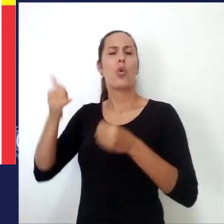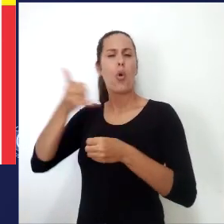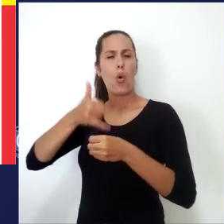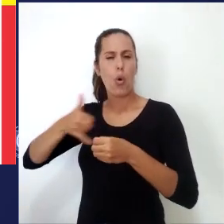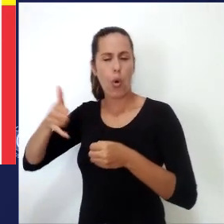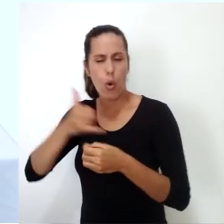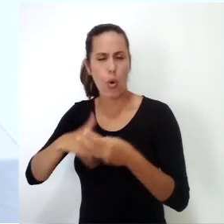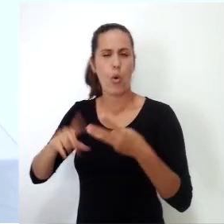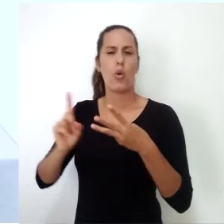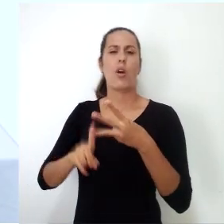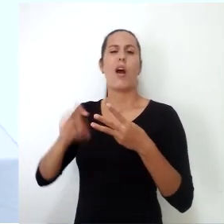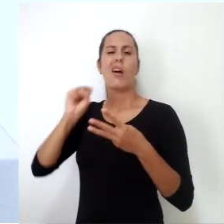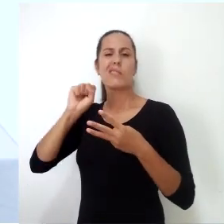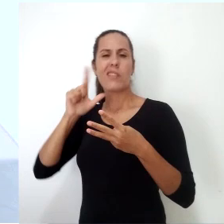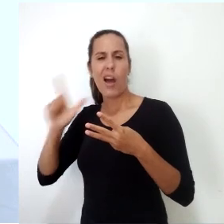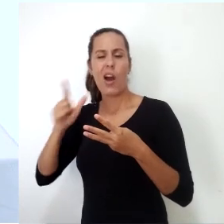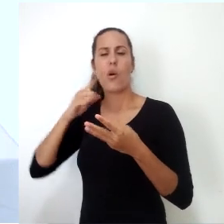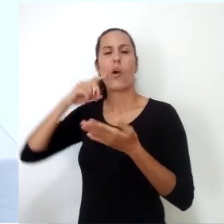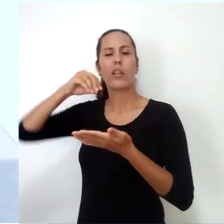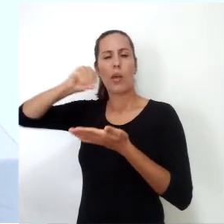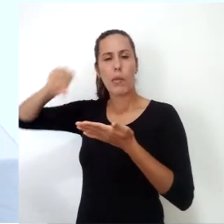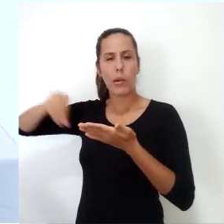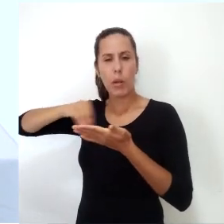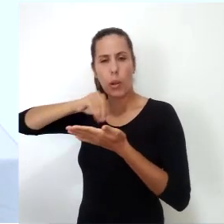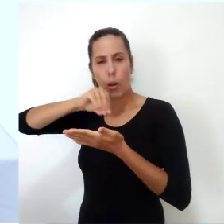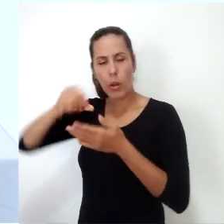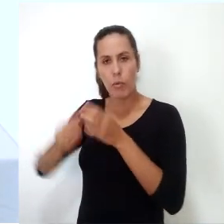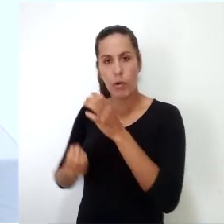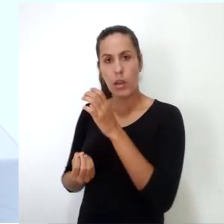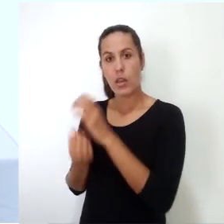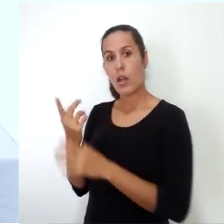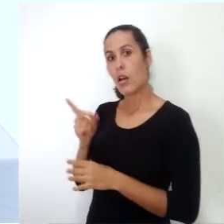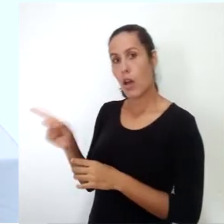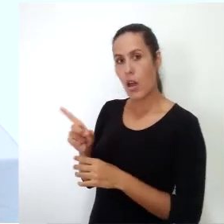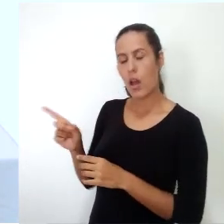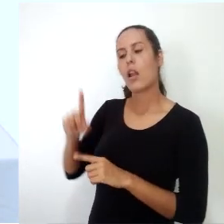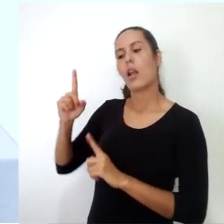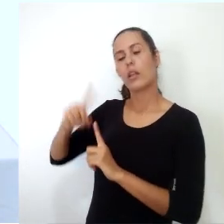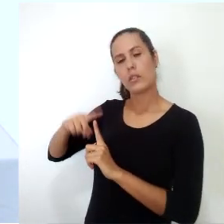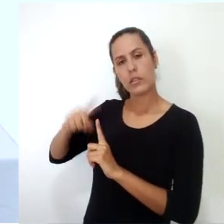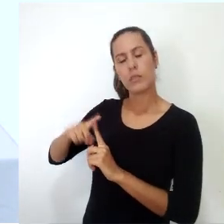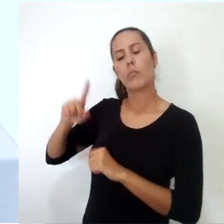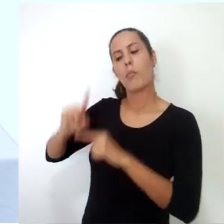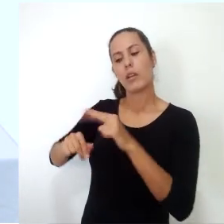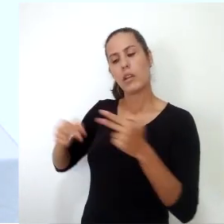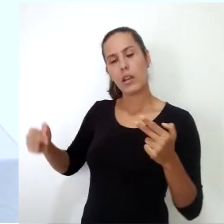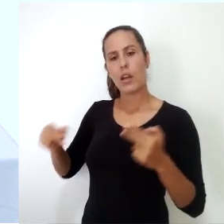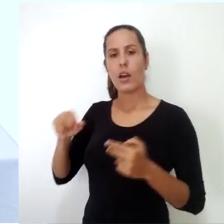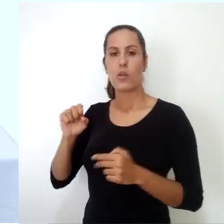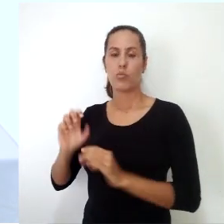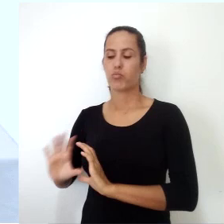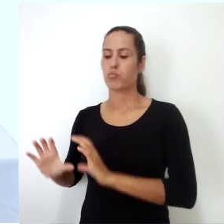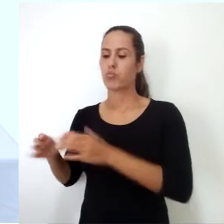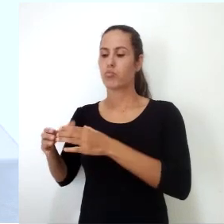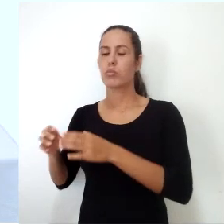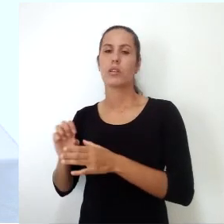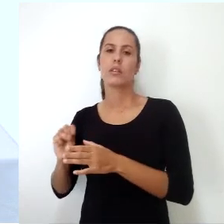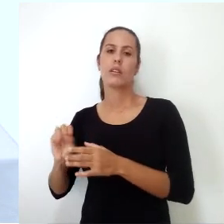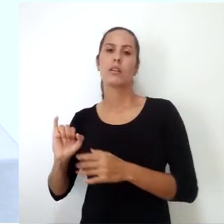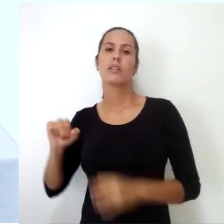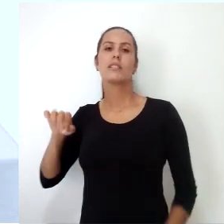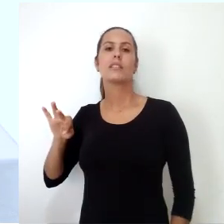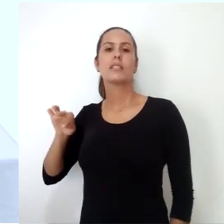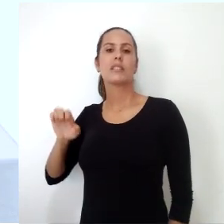temperos. Então, esses são materiais que são sintéticos. E se falando de substâncias, né?